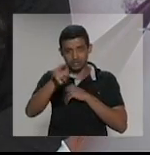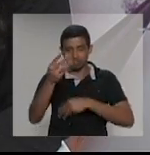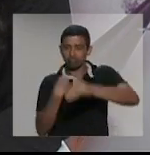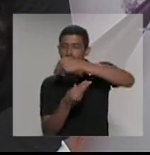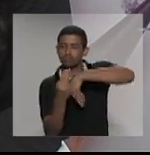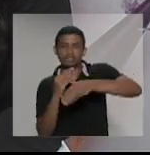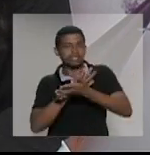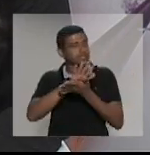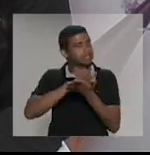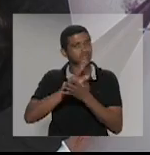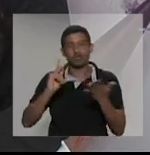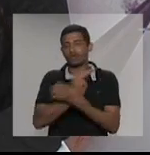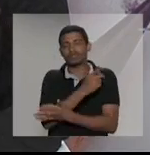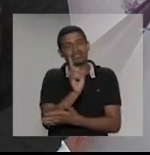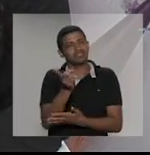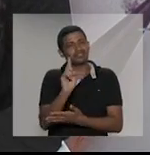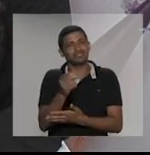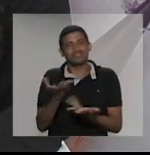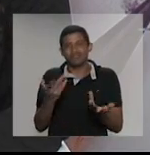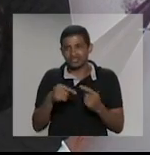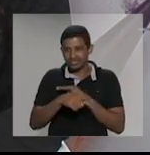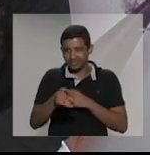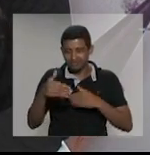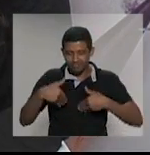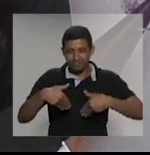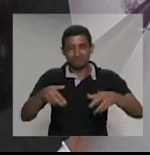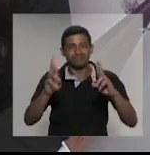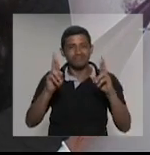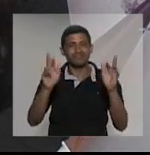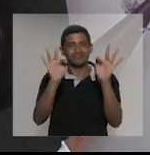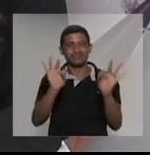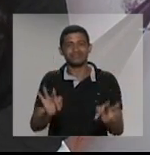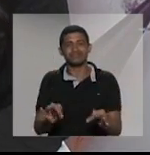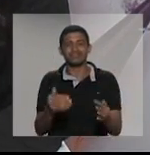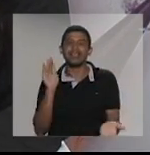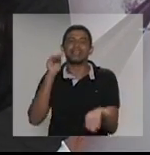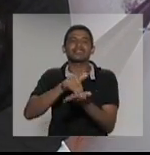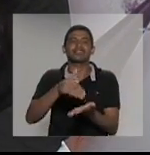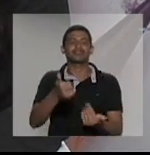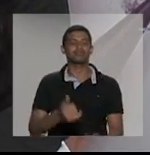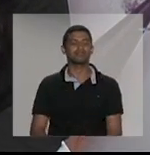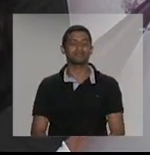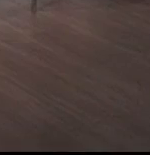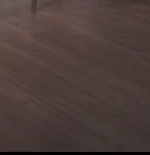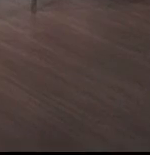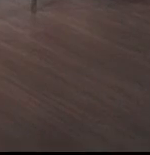você não se envolver, não rola. Momentos felizes, paz do eu e até lá.